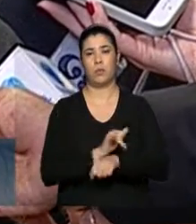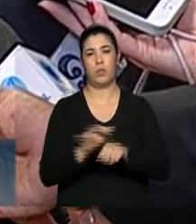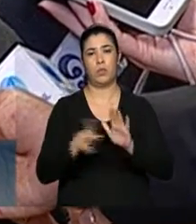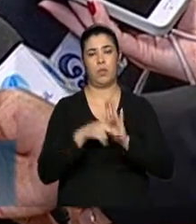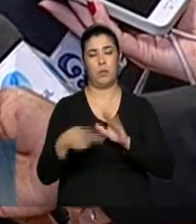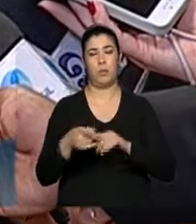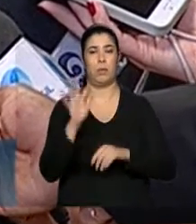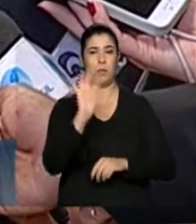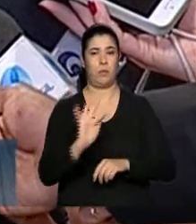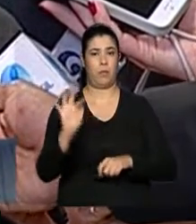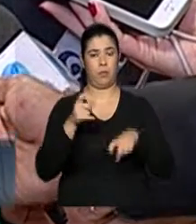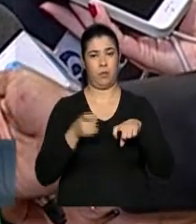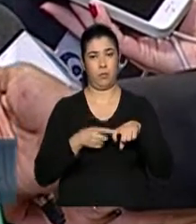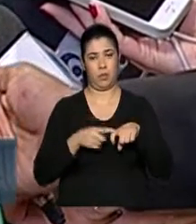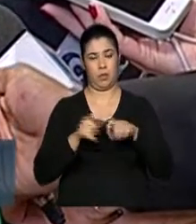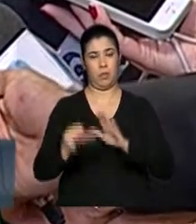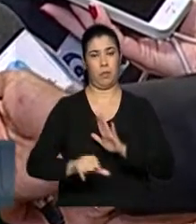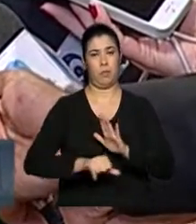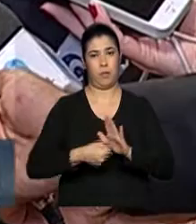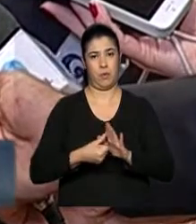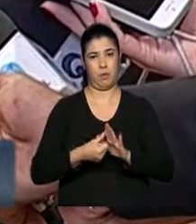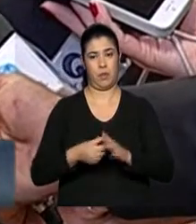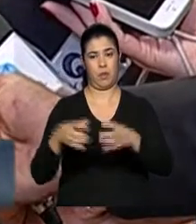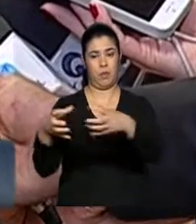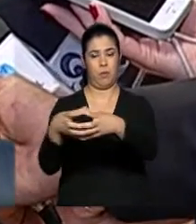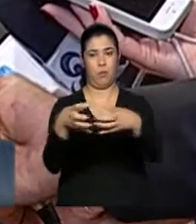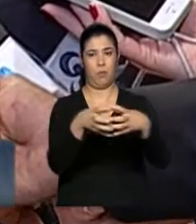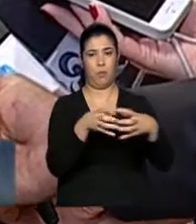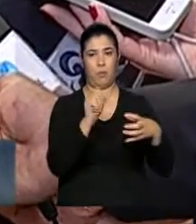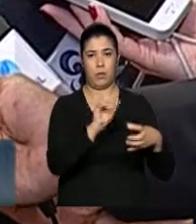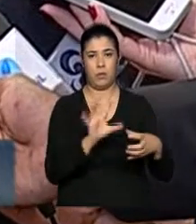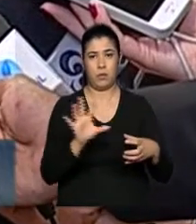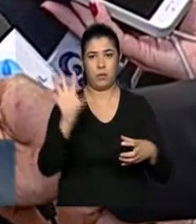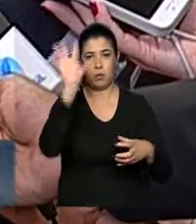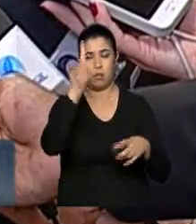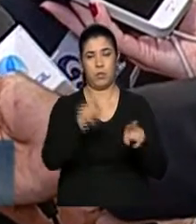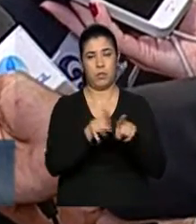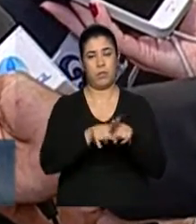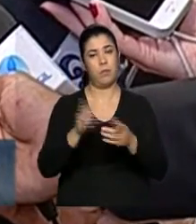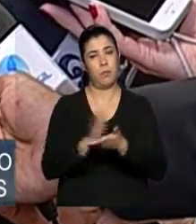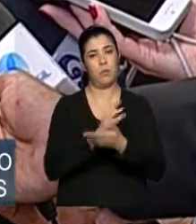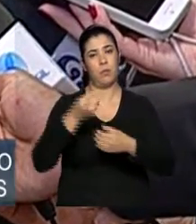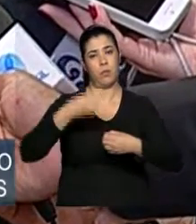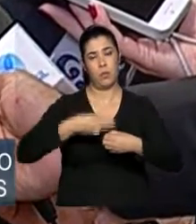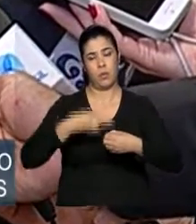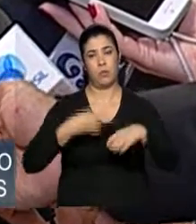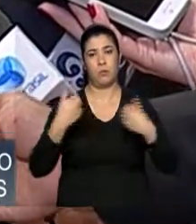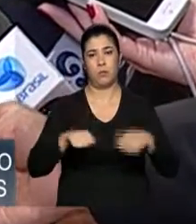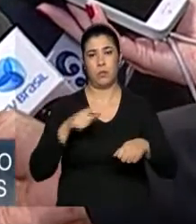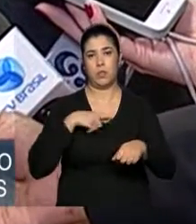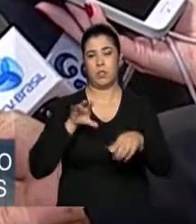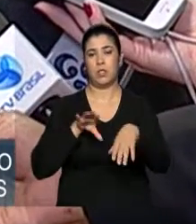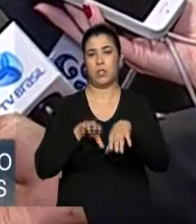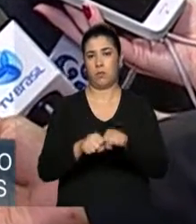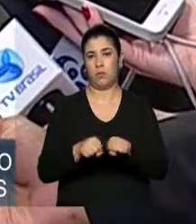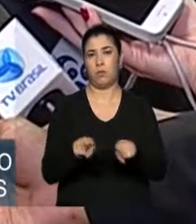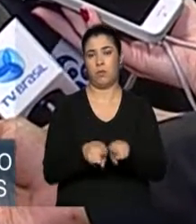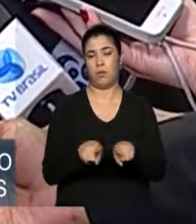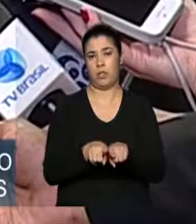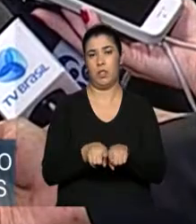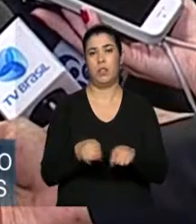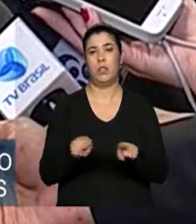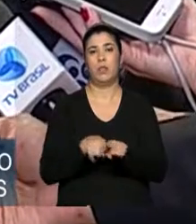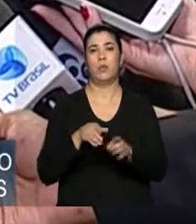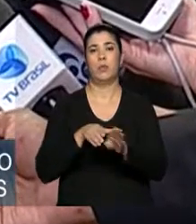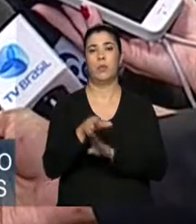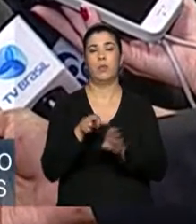determinou, em primeiro lugar, uma regionalização que contemple também o interior do país, que era muito desprovido, e